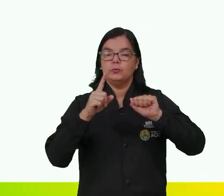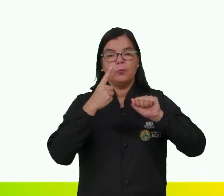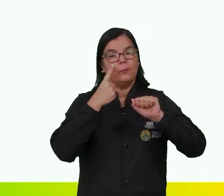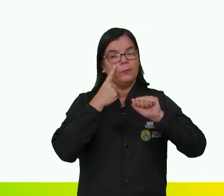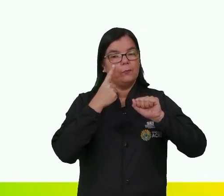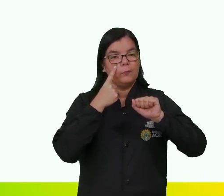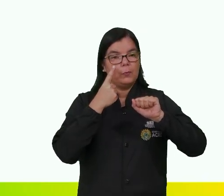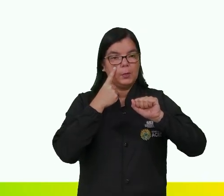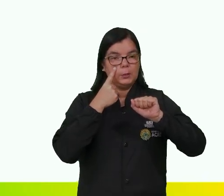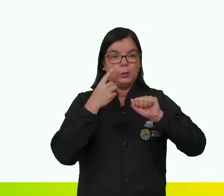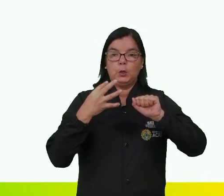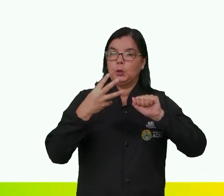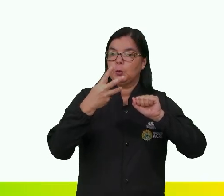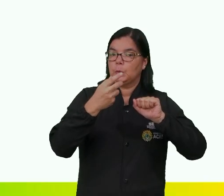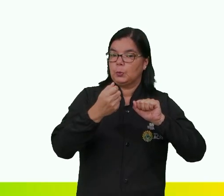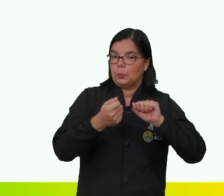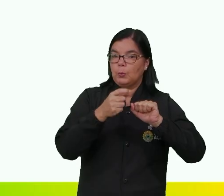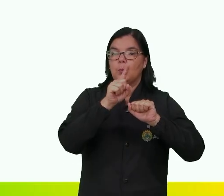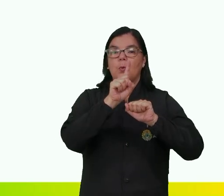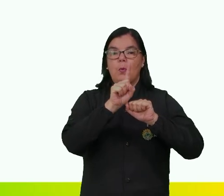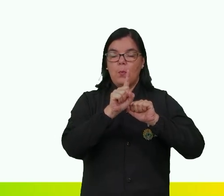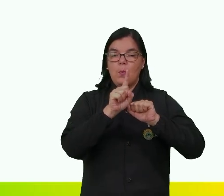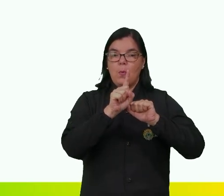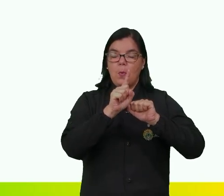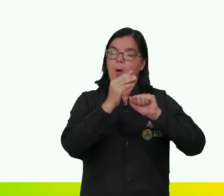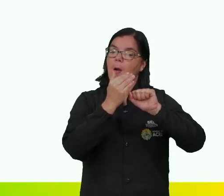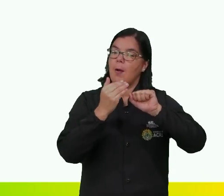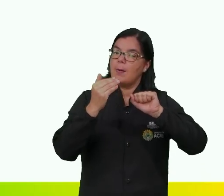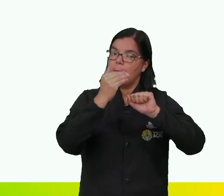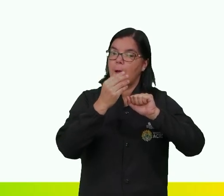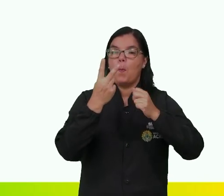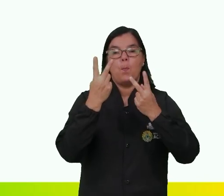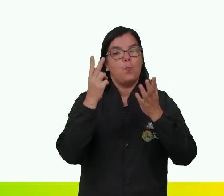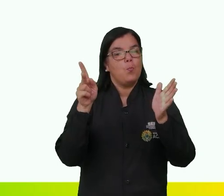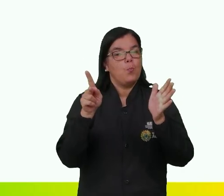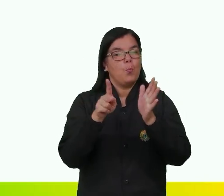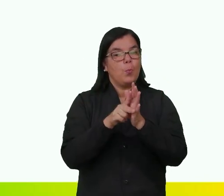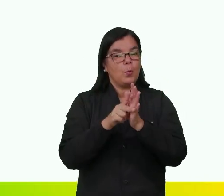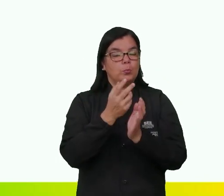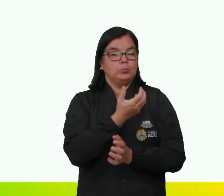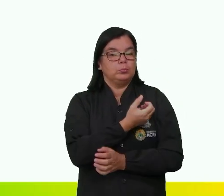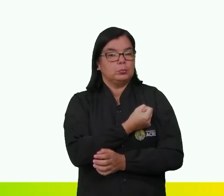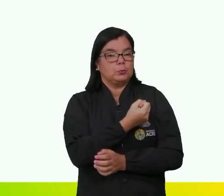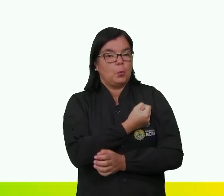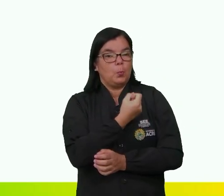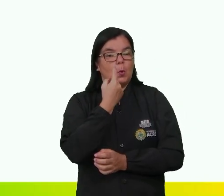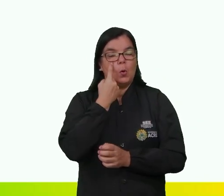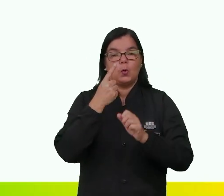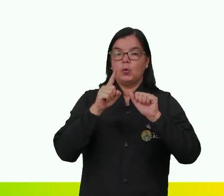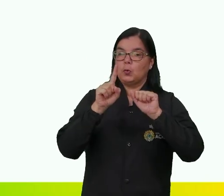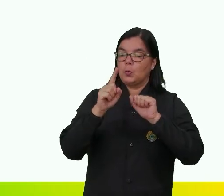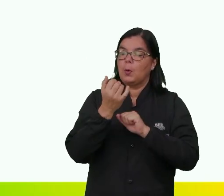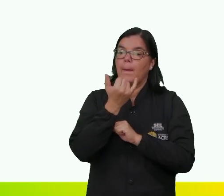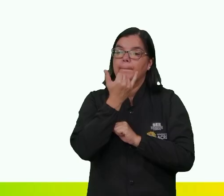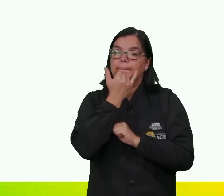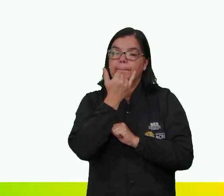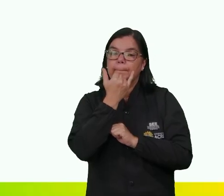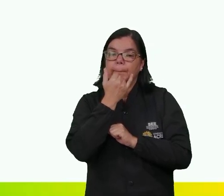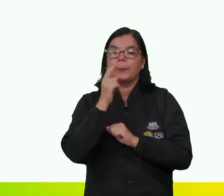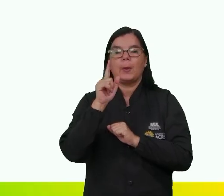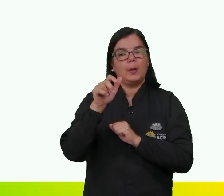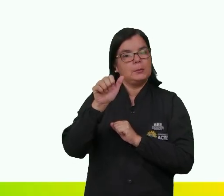há pouco, todo número diferente de 1 elevado a 1 é ele mesmo. Aqui eu coloquei 1, mas vocês me perdoem, isso aqui é